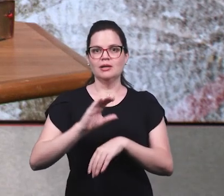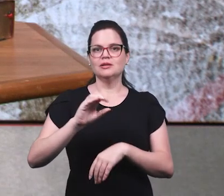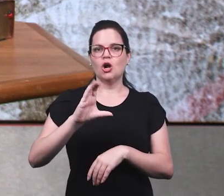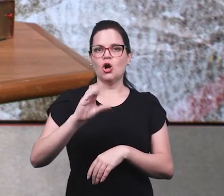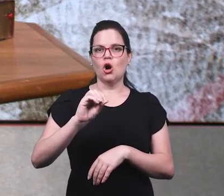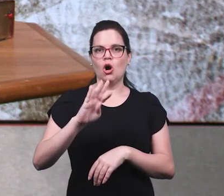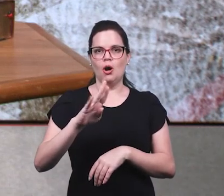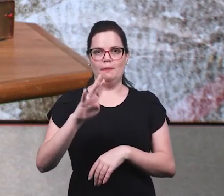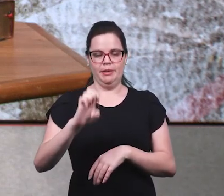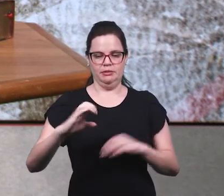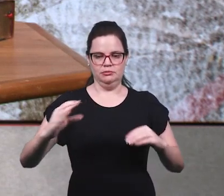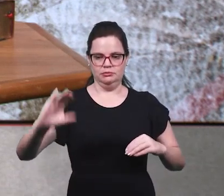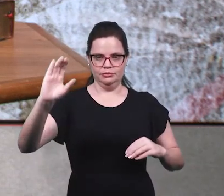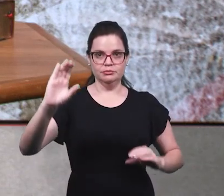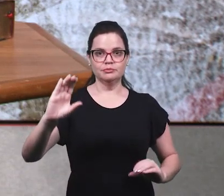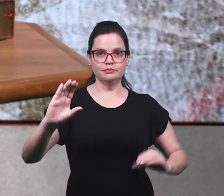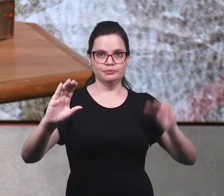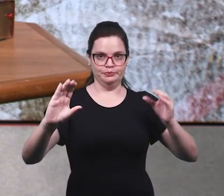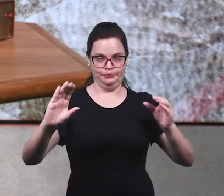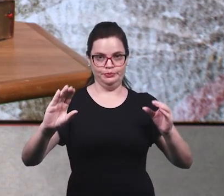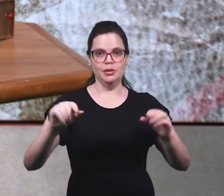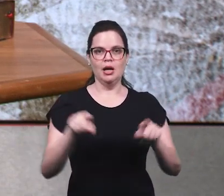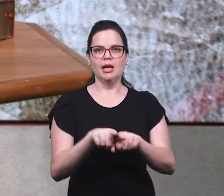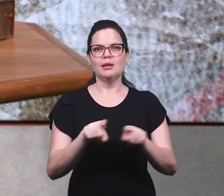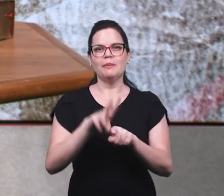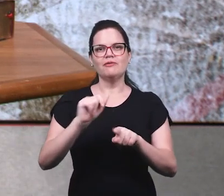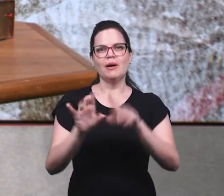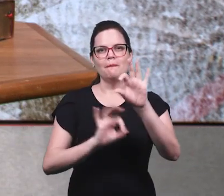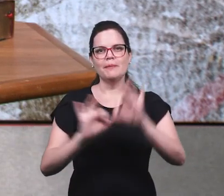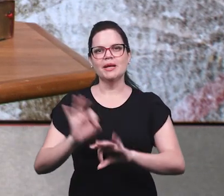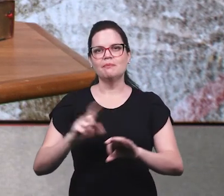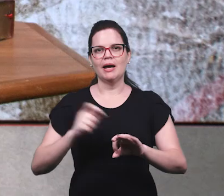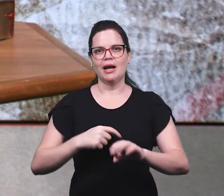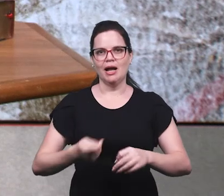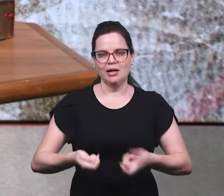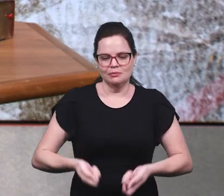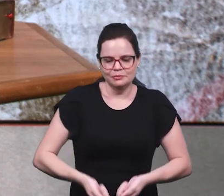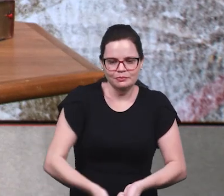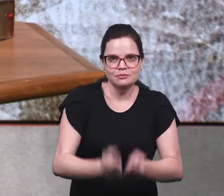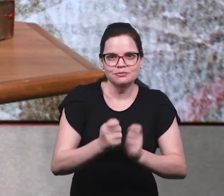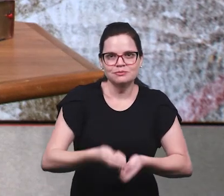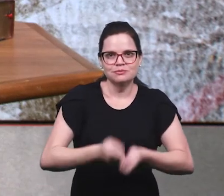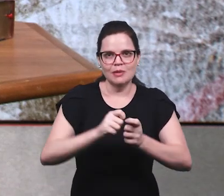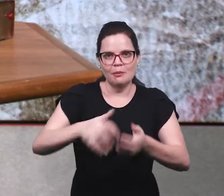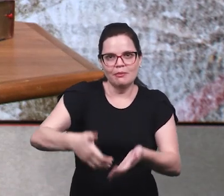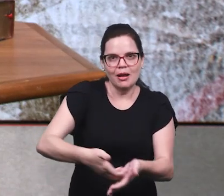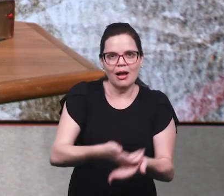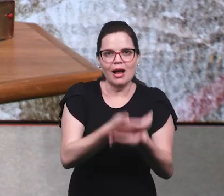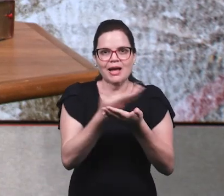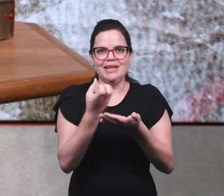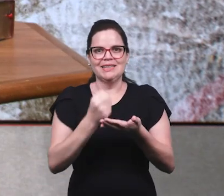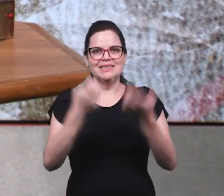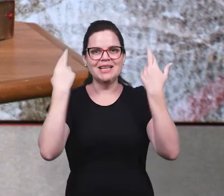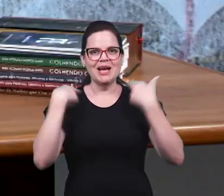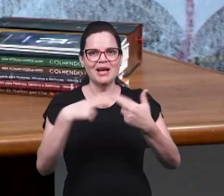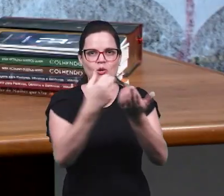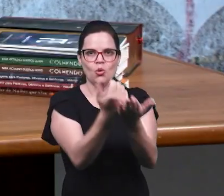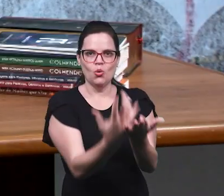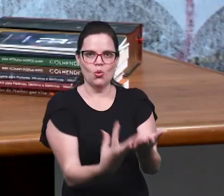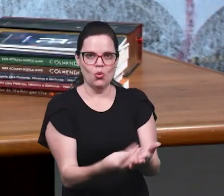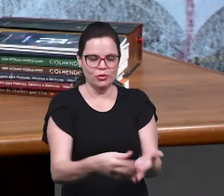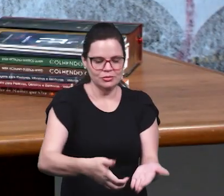para recolher a sua cinza, e as suas pás, e as suas bacias, e os seus garfos, e os